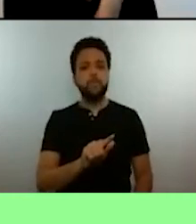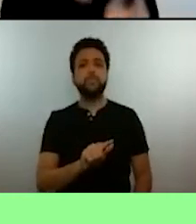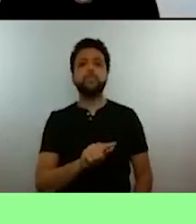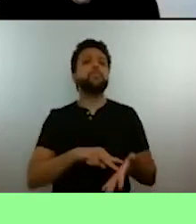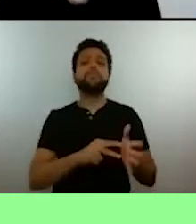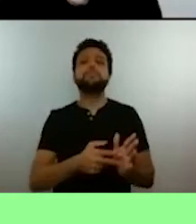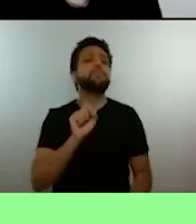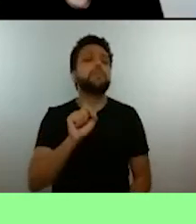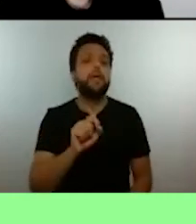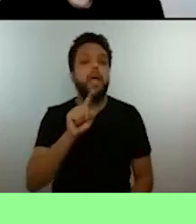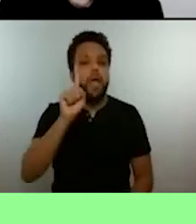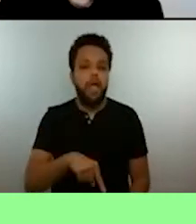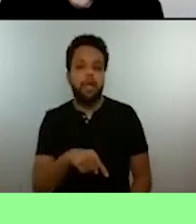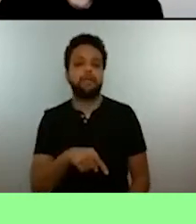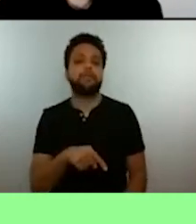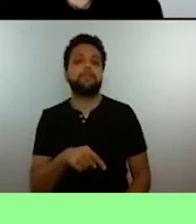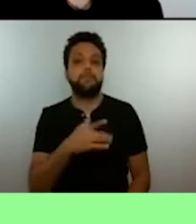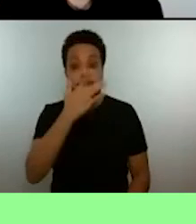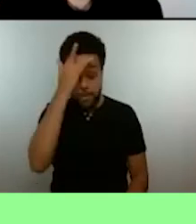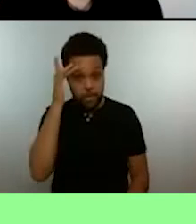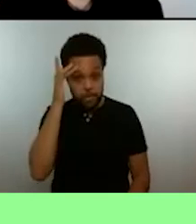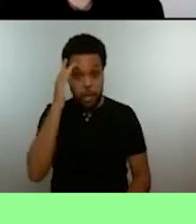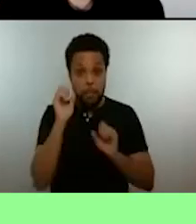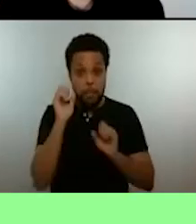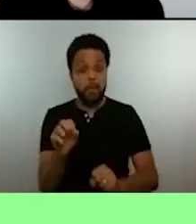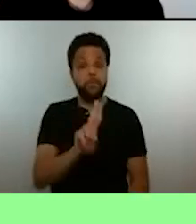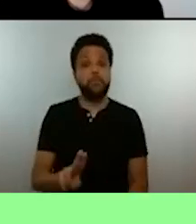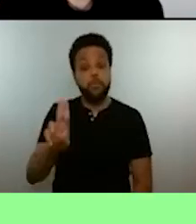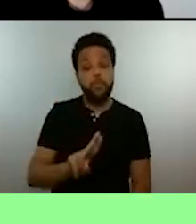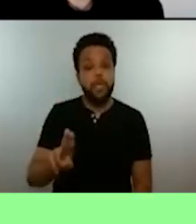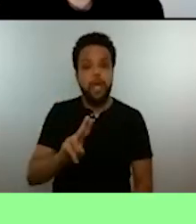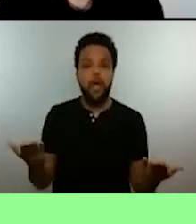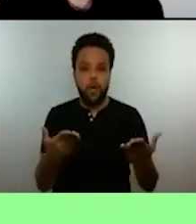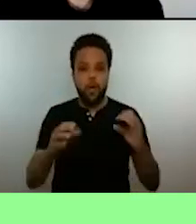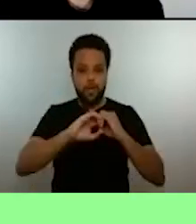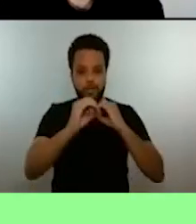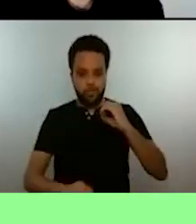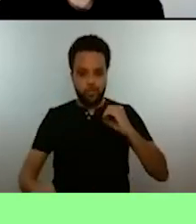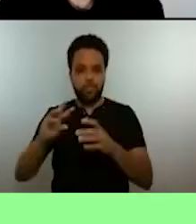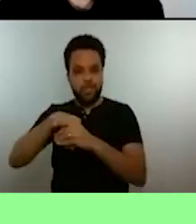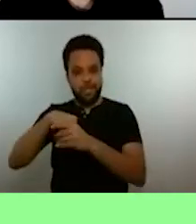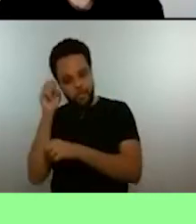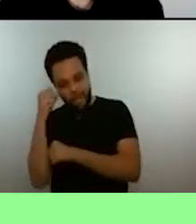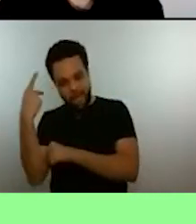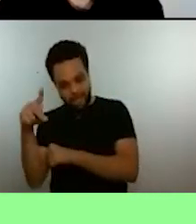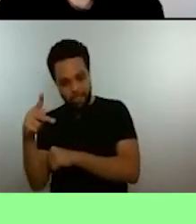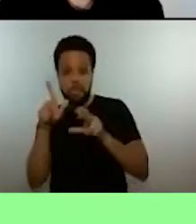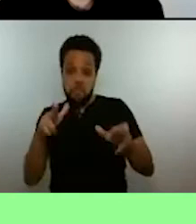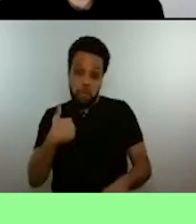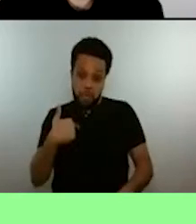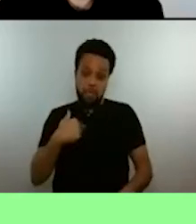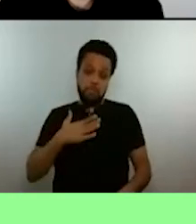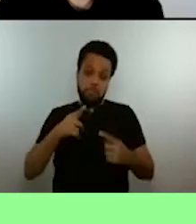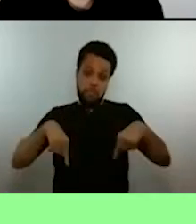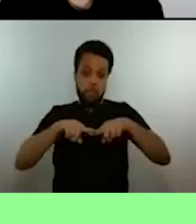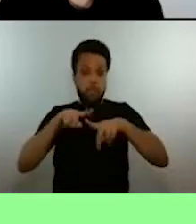isso, é você pensar que o usuário pode usar o Zoom agora no quarto dele, como eu estou, posso usar o